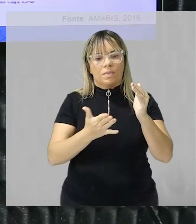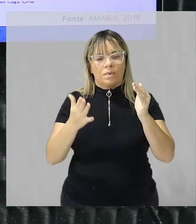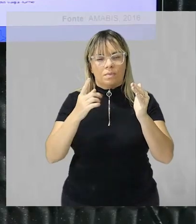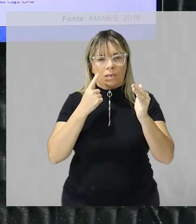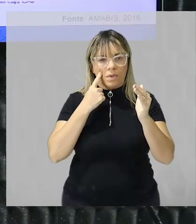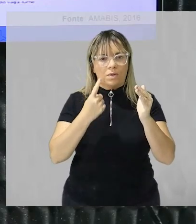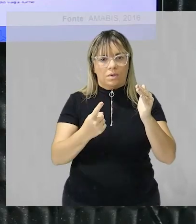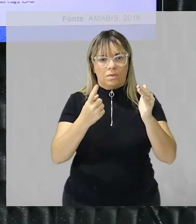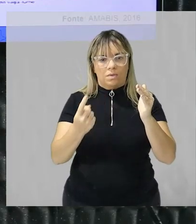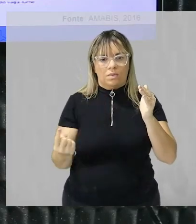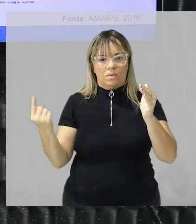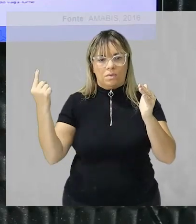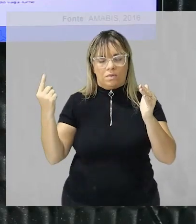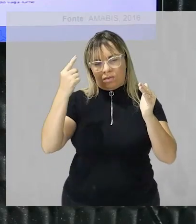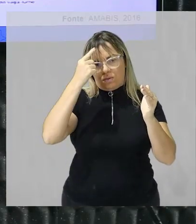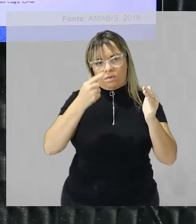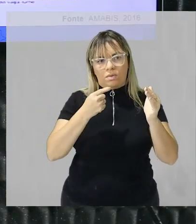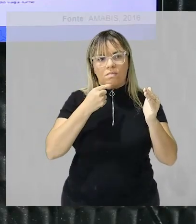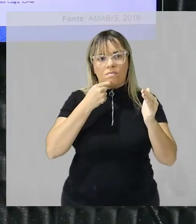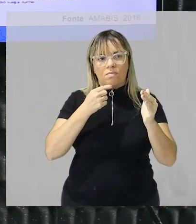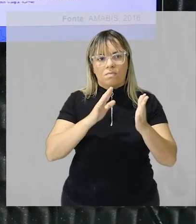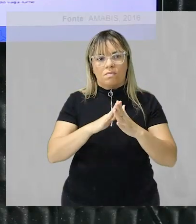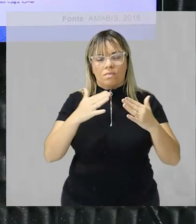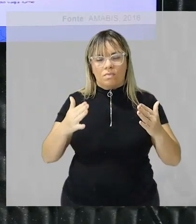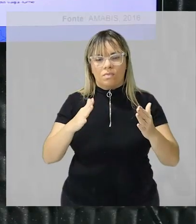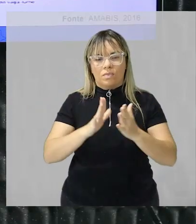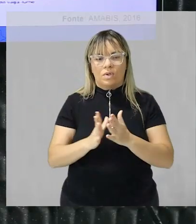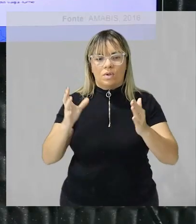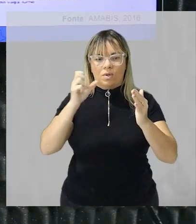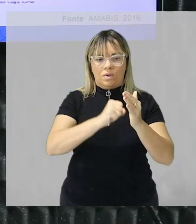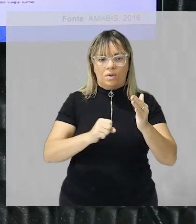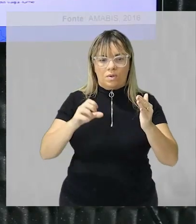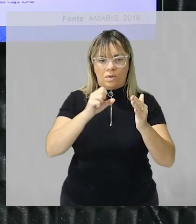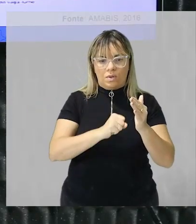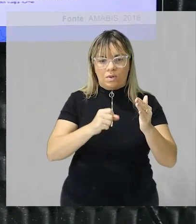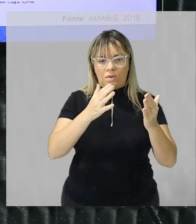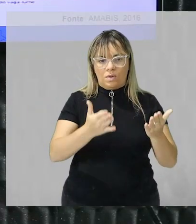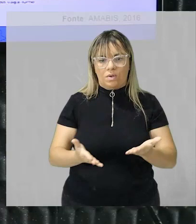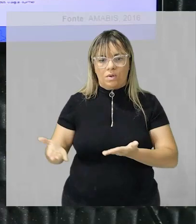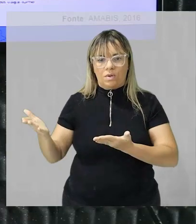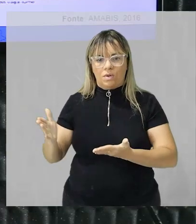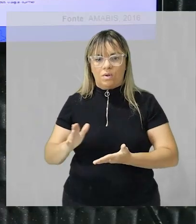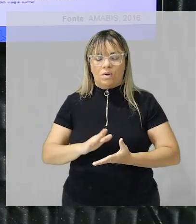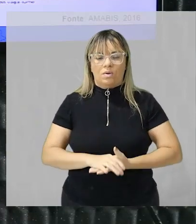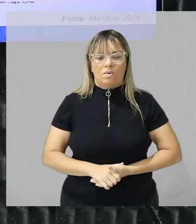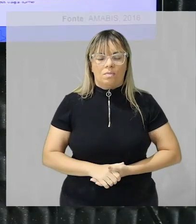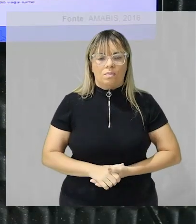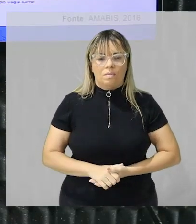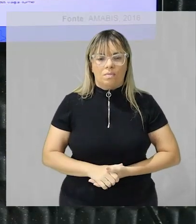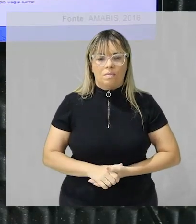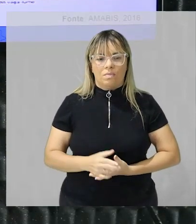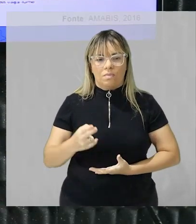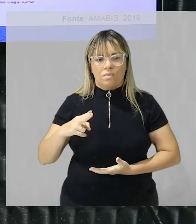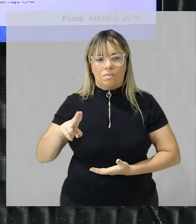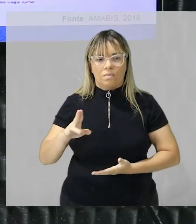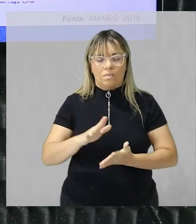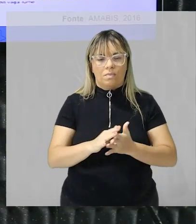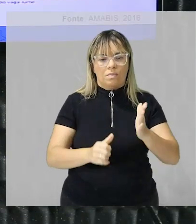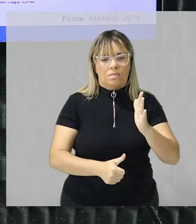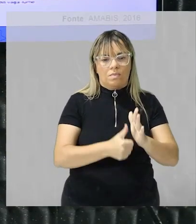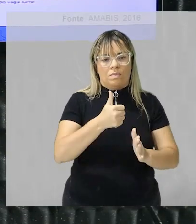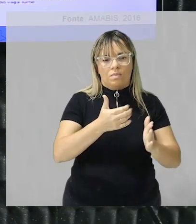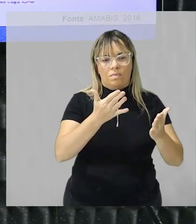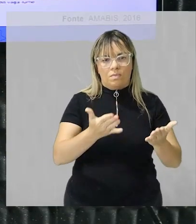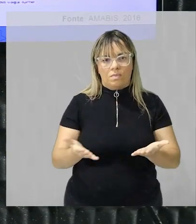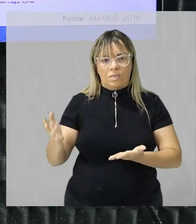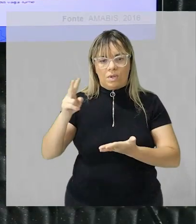aqui, ó, foi promovida uma extração e corte por endonucleases de restrição de DNA dos plasmídios